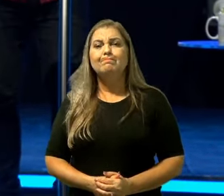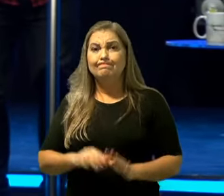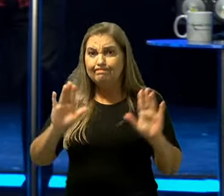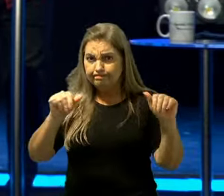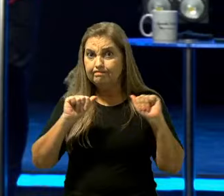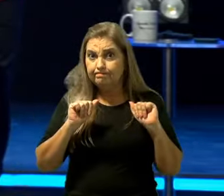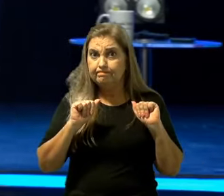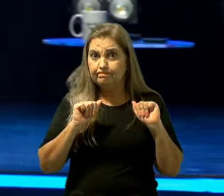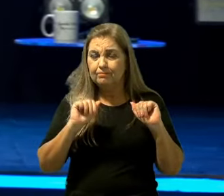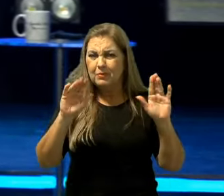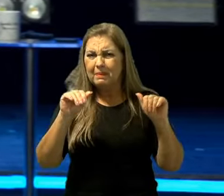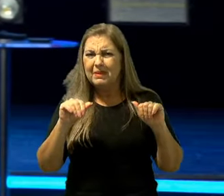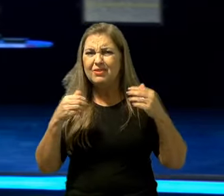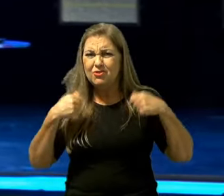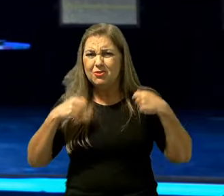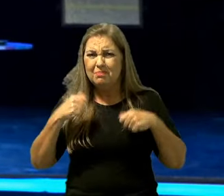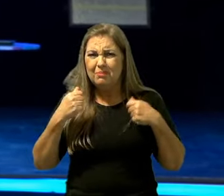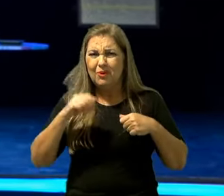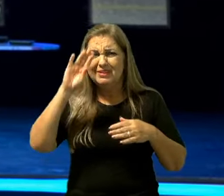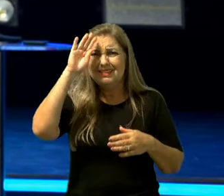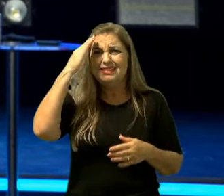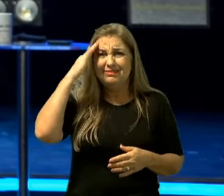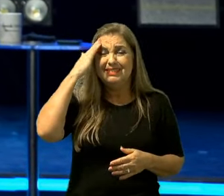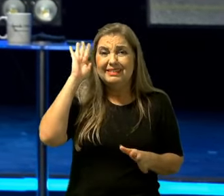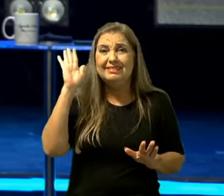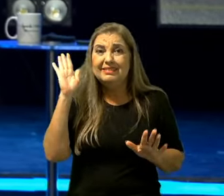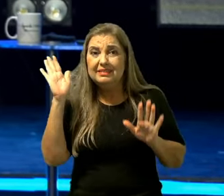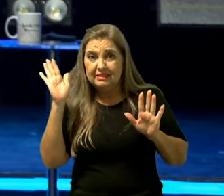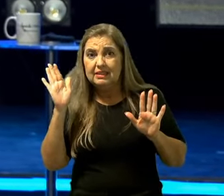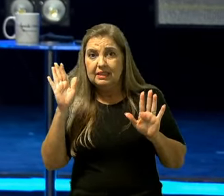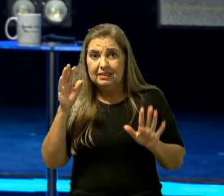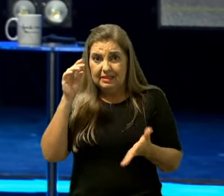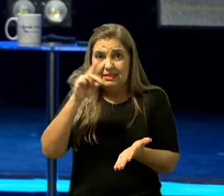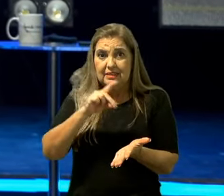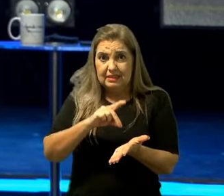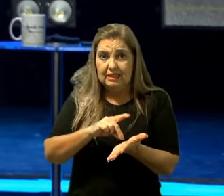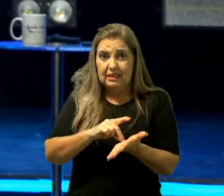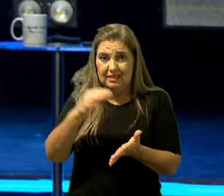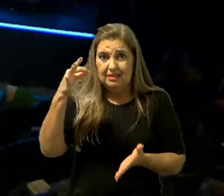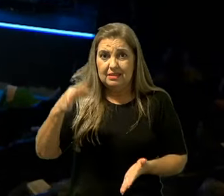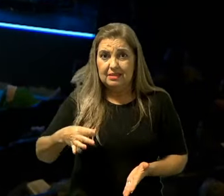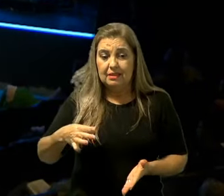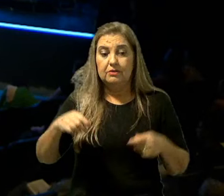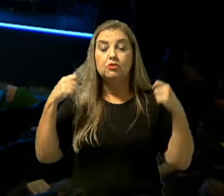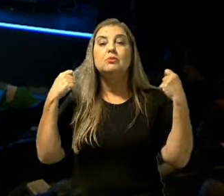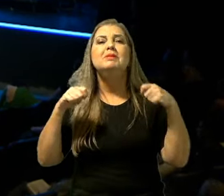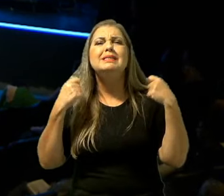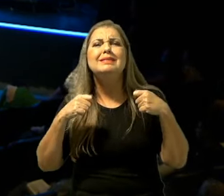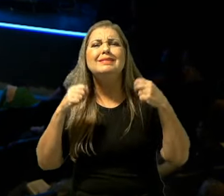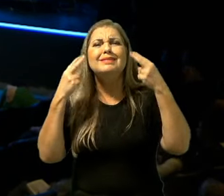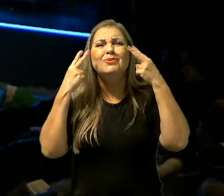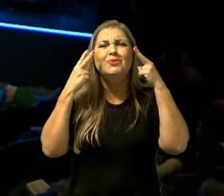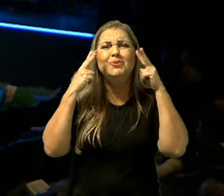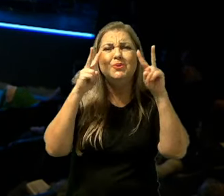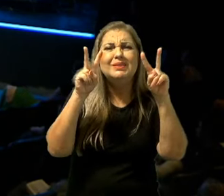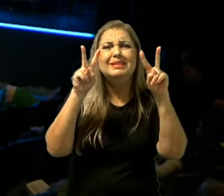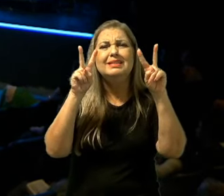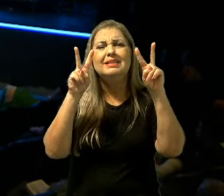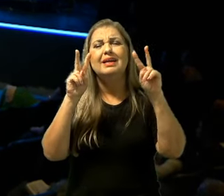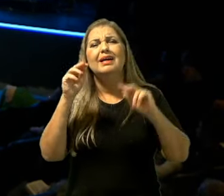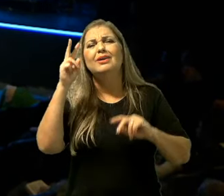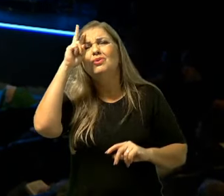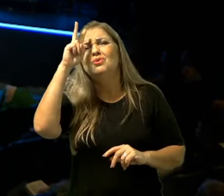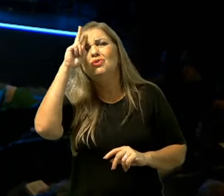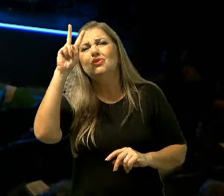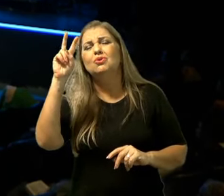Então, para que a gente possa compreender essa afirmação, a gente precisa olhar o pano de fundo histórico, para